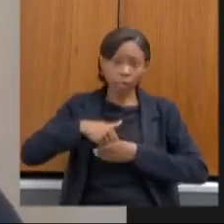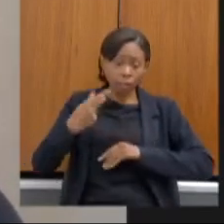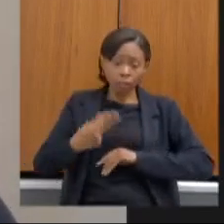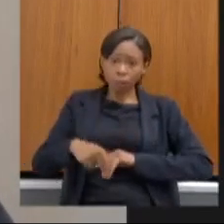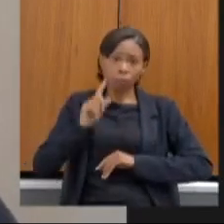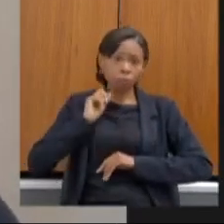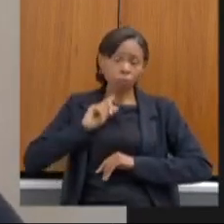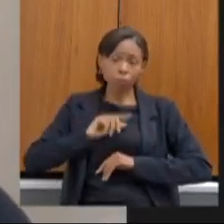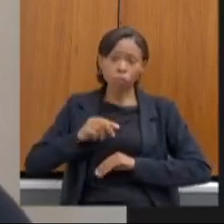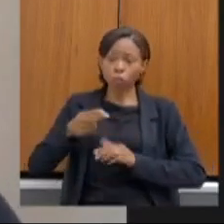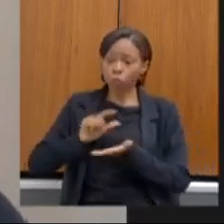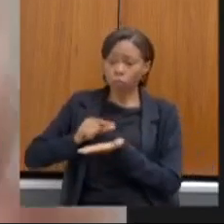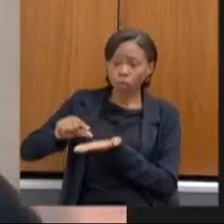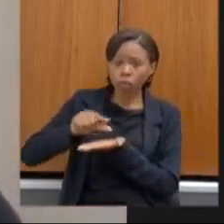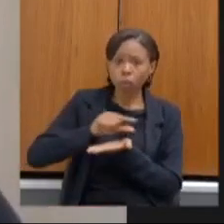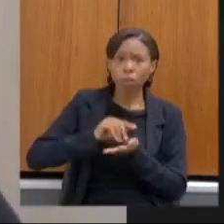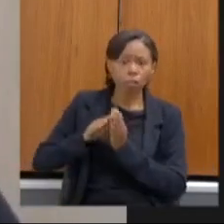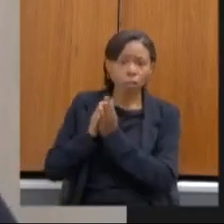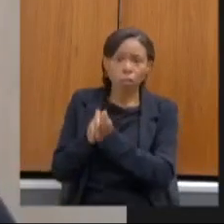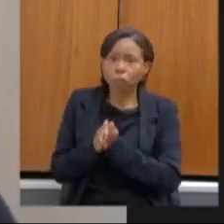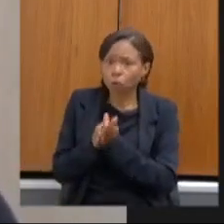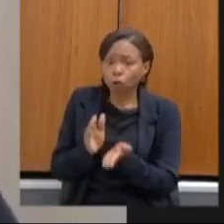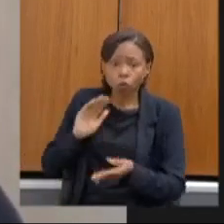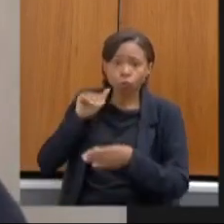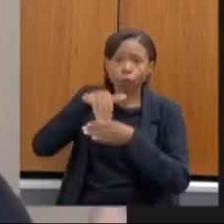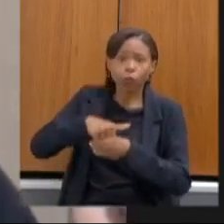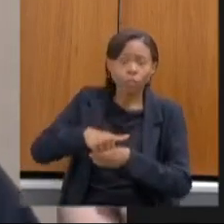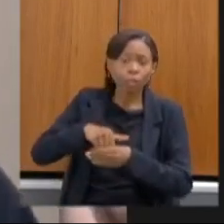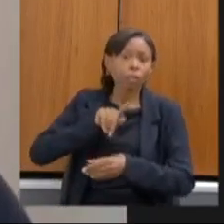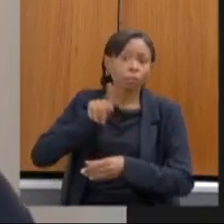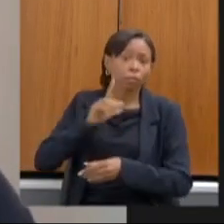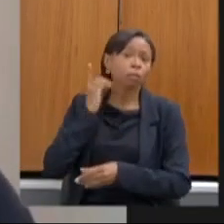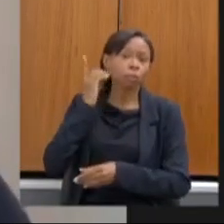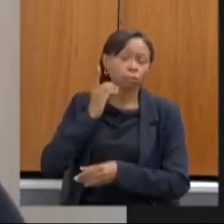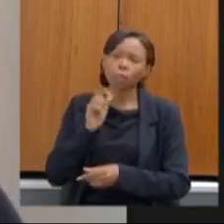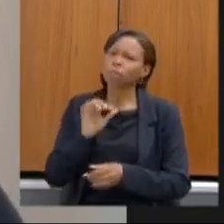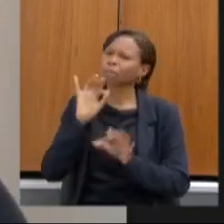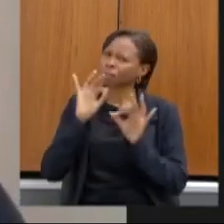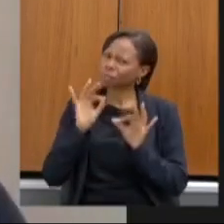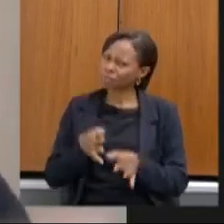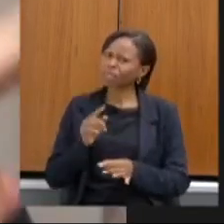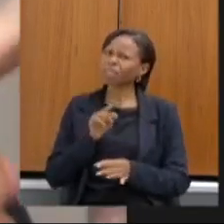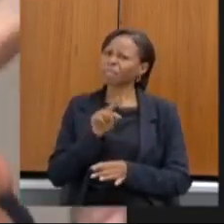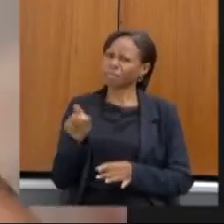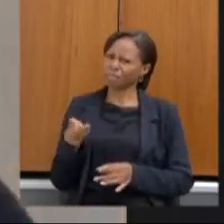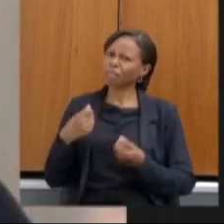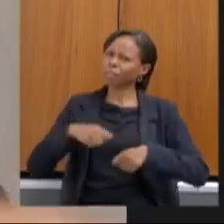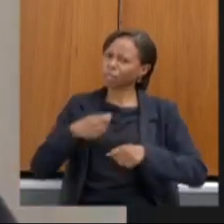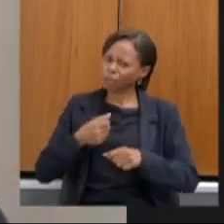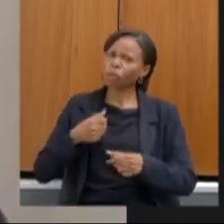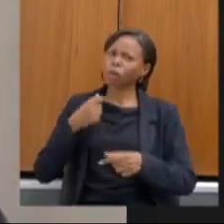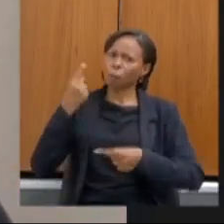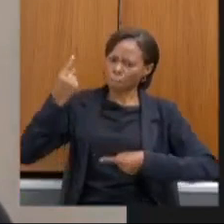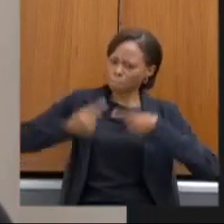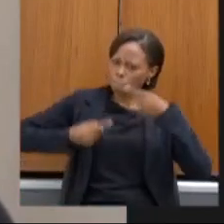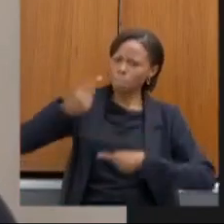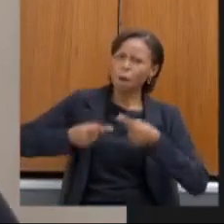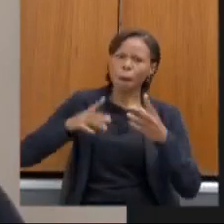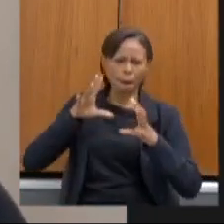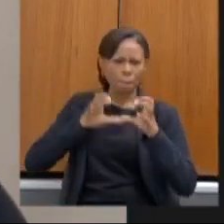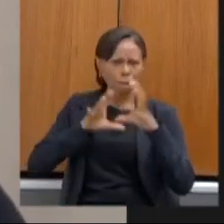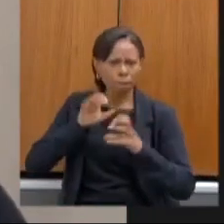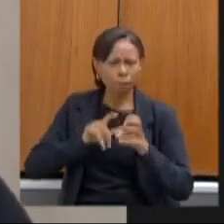na região lá no Mucuri luz e que quando todo está que com certeza absoluta eles estariam brigando com o governo uma